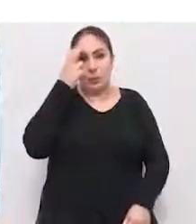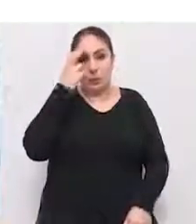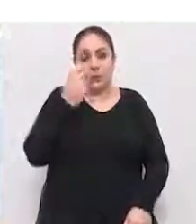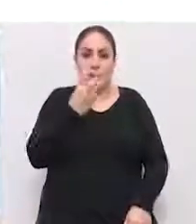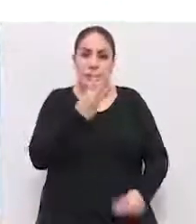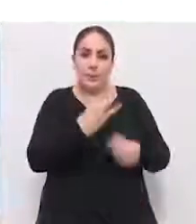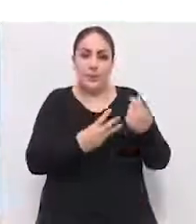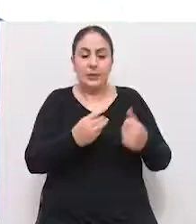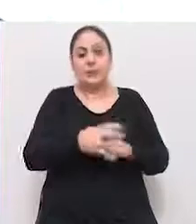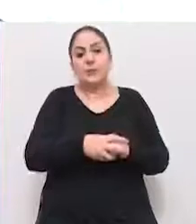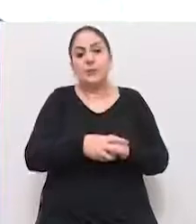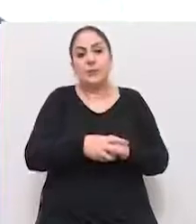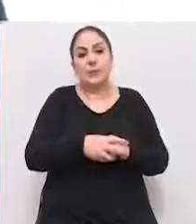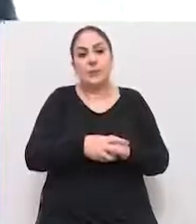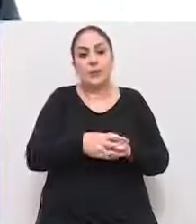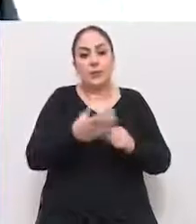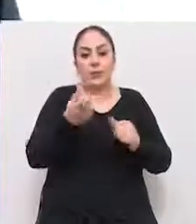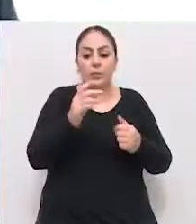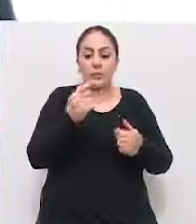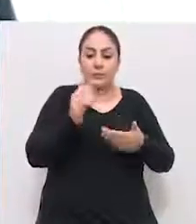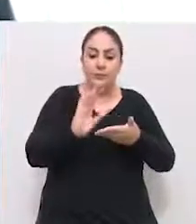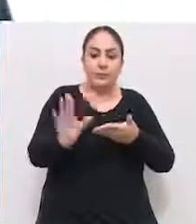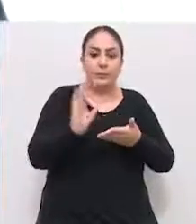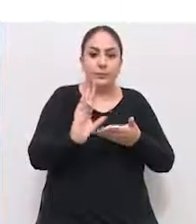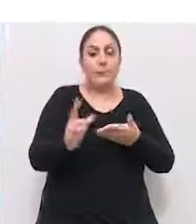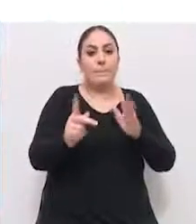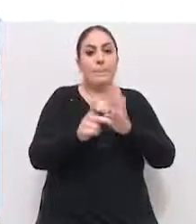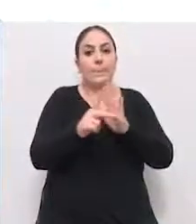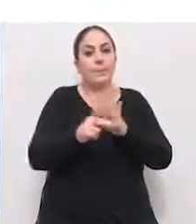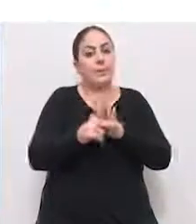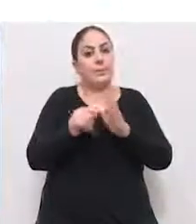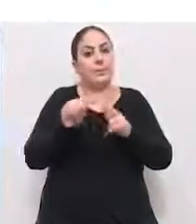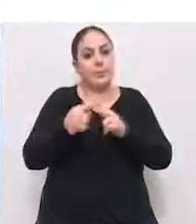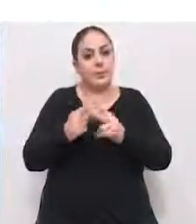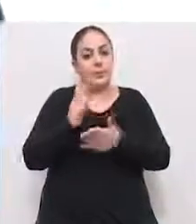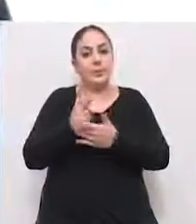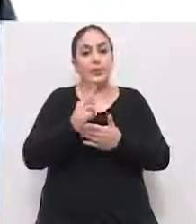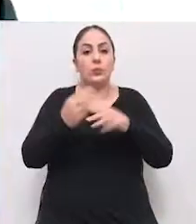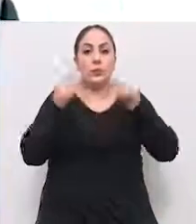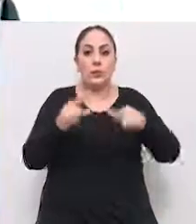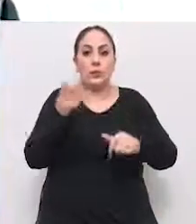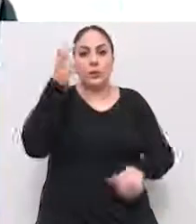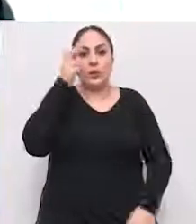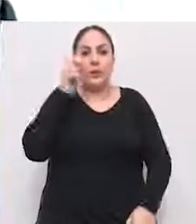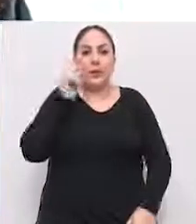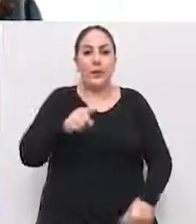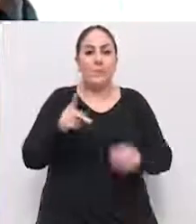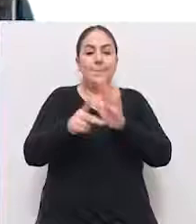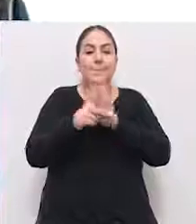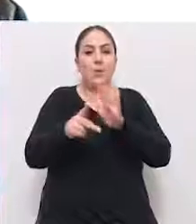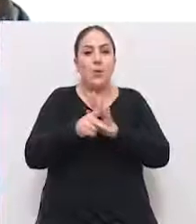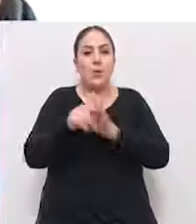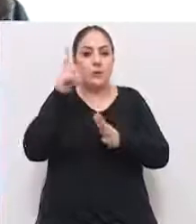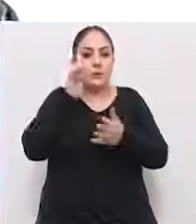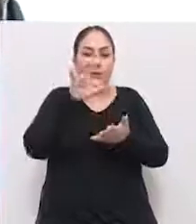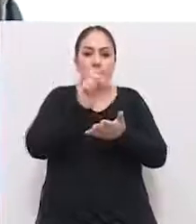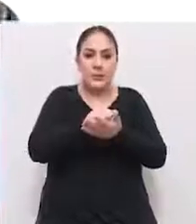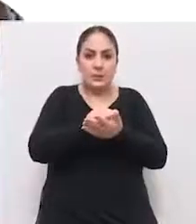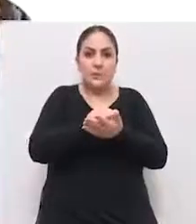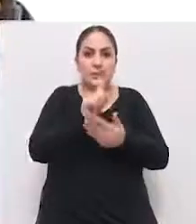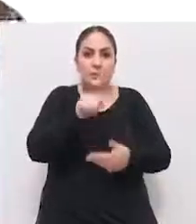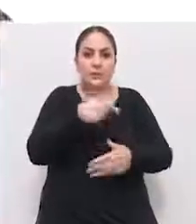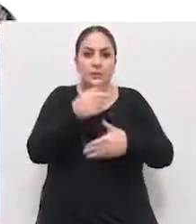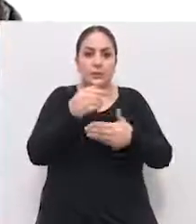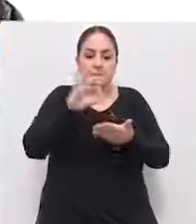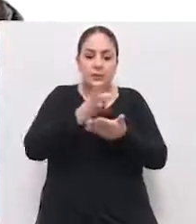meses. Um direcionamento de parte desse recurso para a manutenção de espaços culturais, que daí os espaços vão se